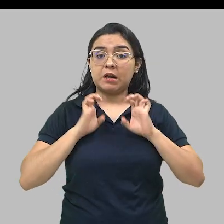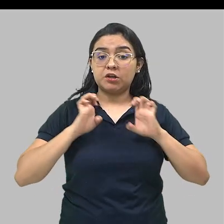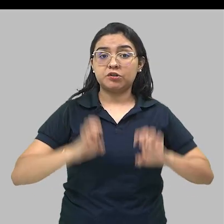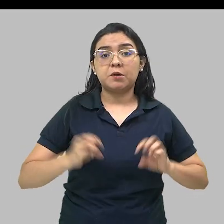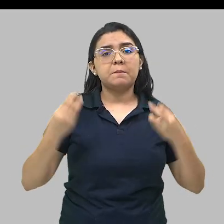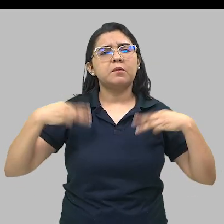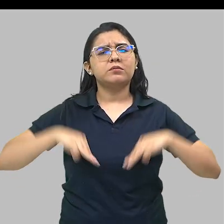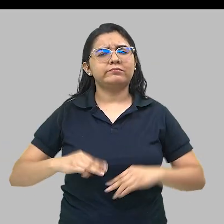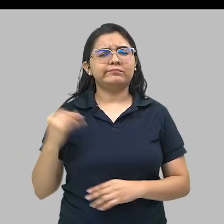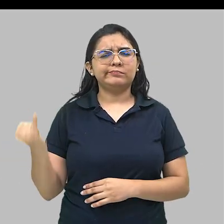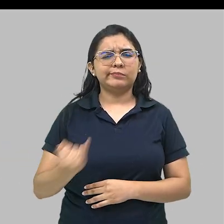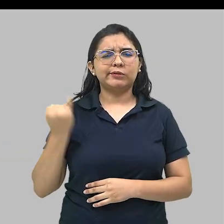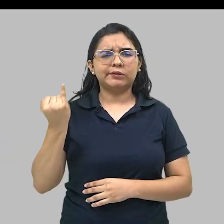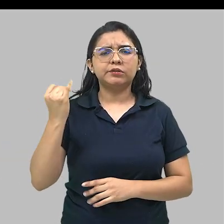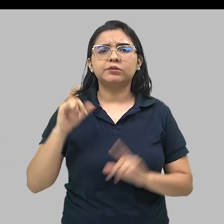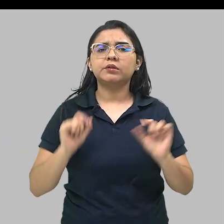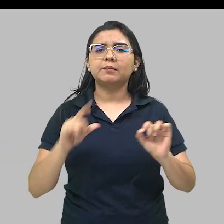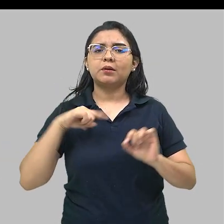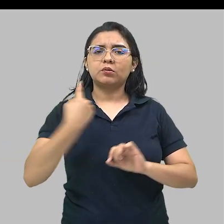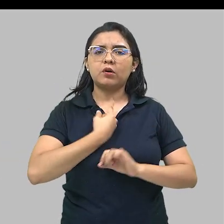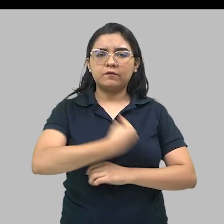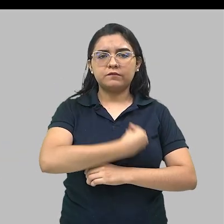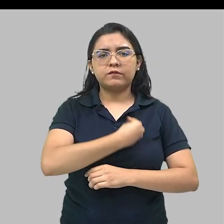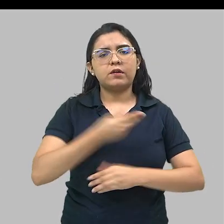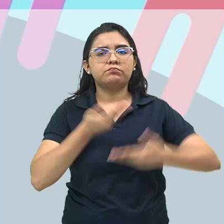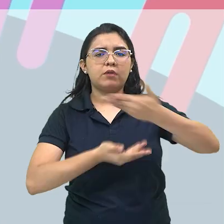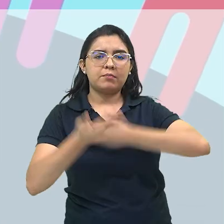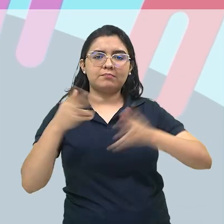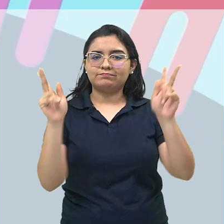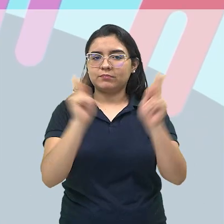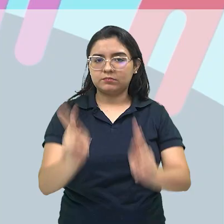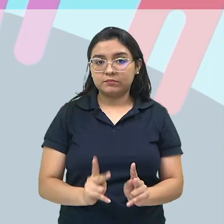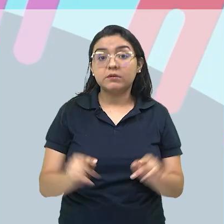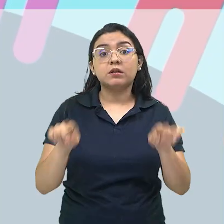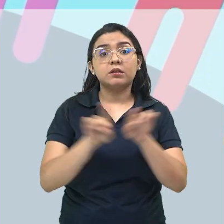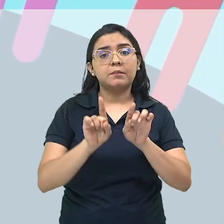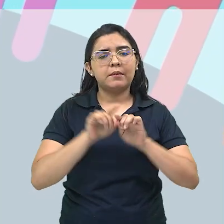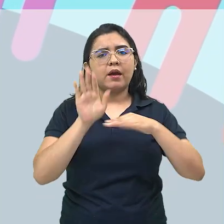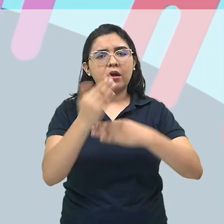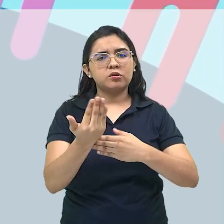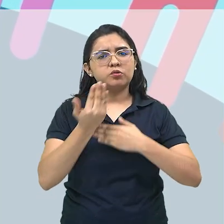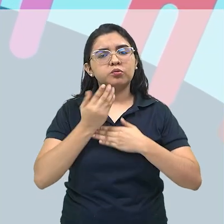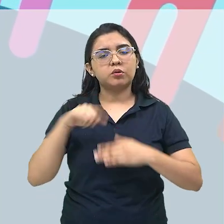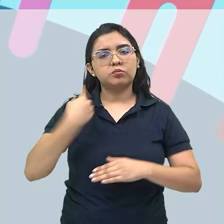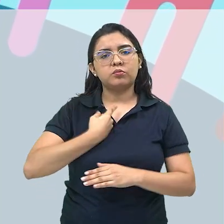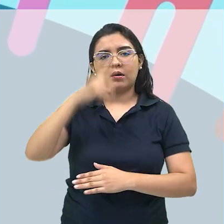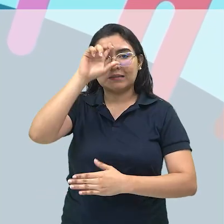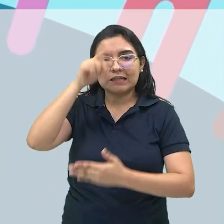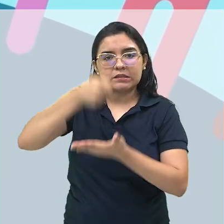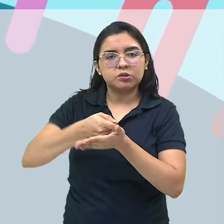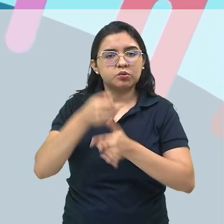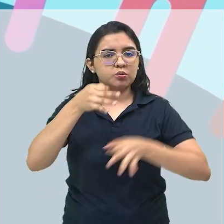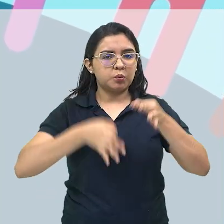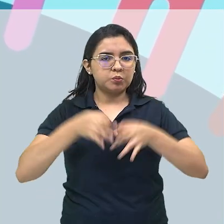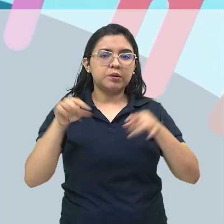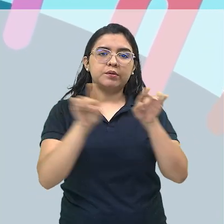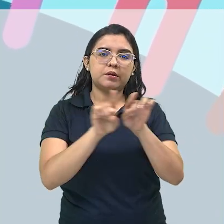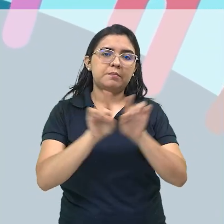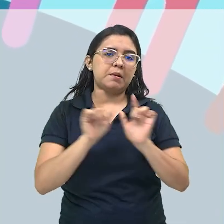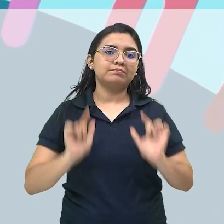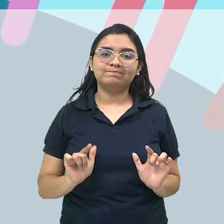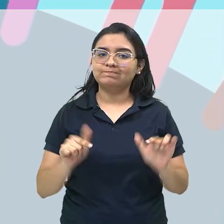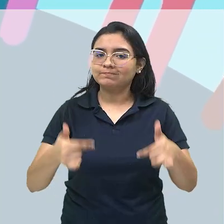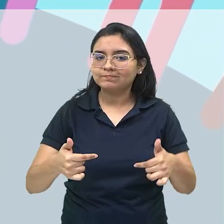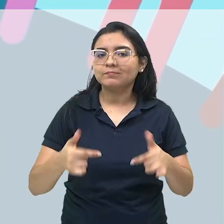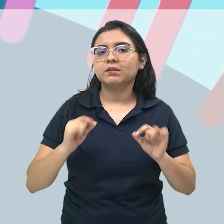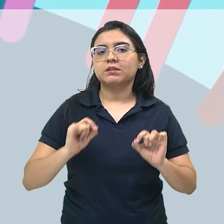moral são fundamentais para a convivência harmoniosa. Elas nos ajudam a tomar decisões justas e agir de